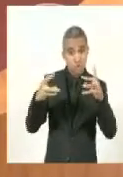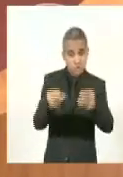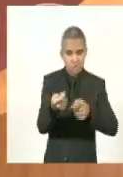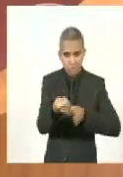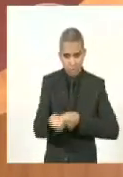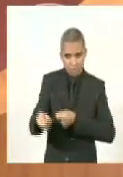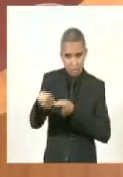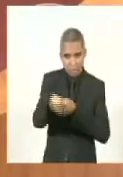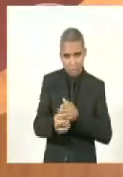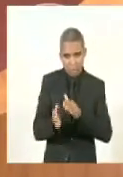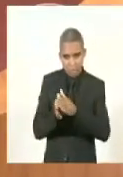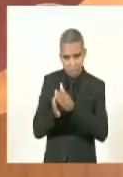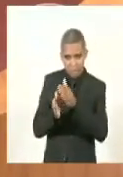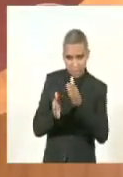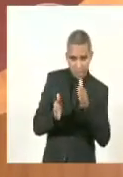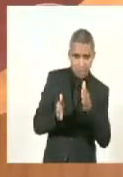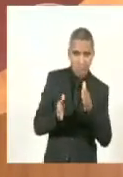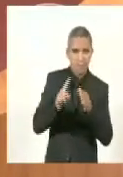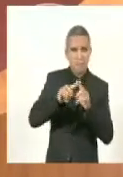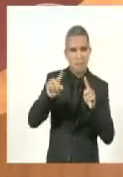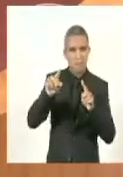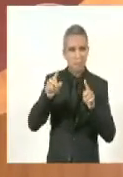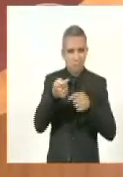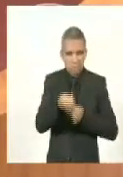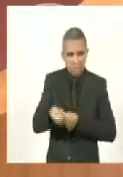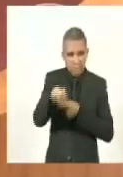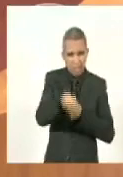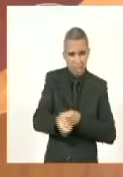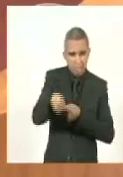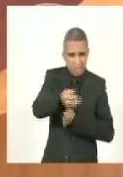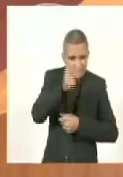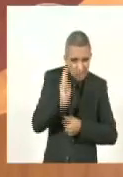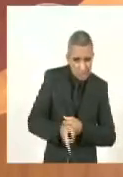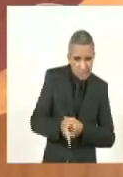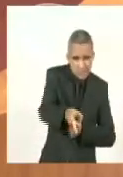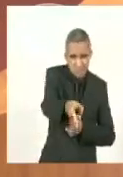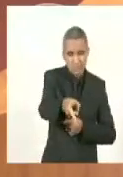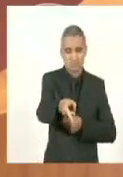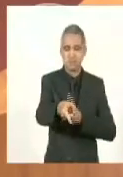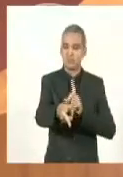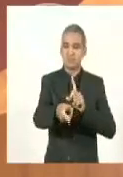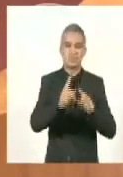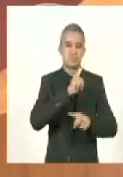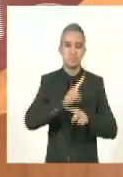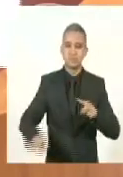mas você não pode enganar todas as pessoas o tempo todo. Muito obrigado.